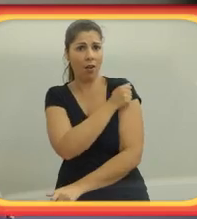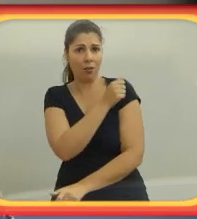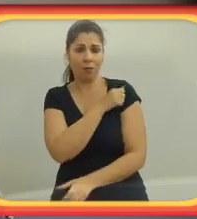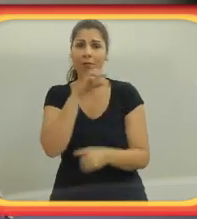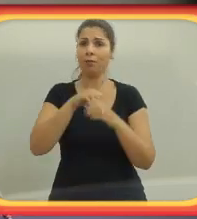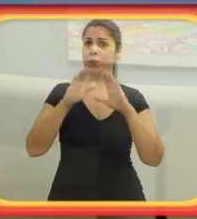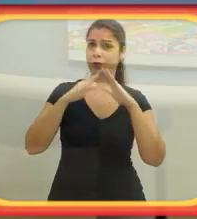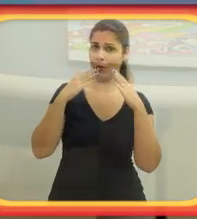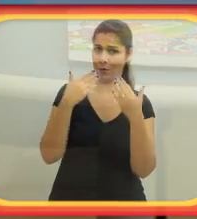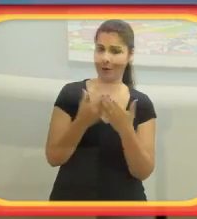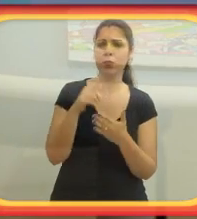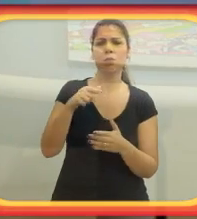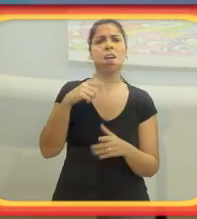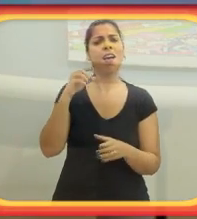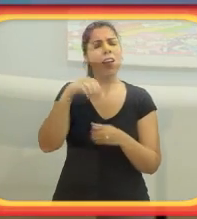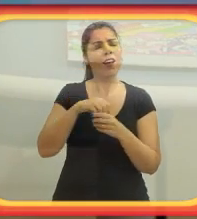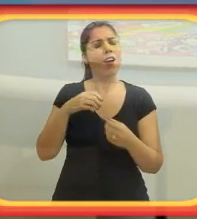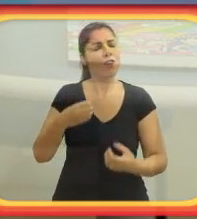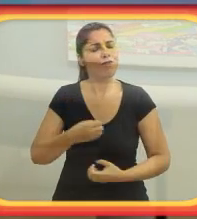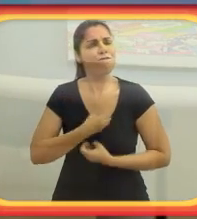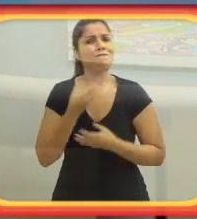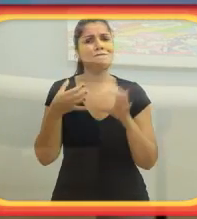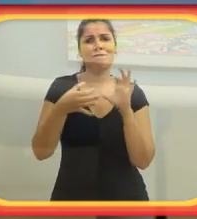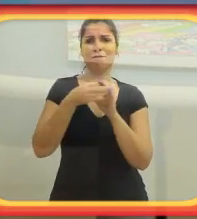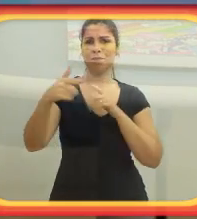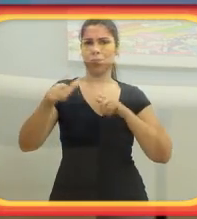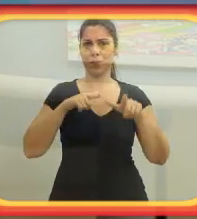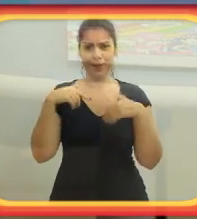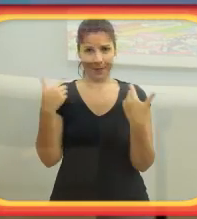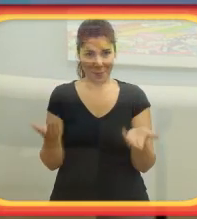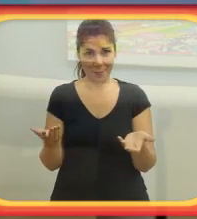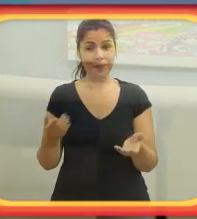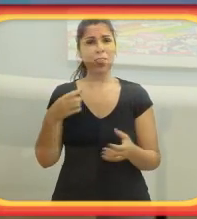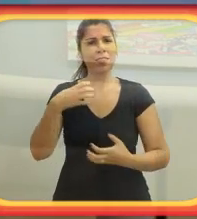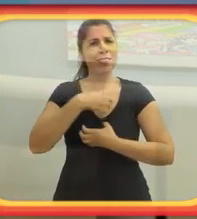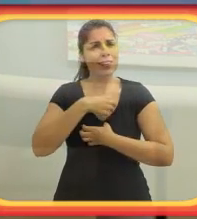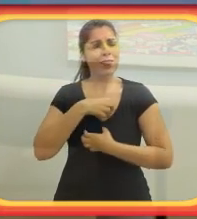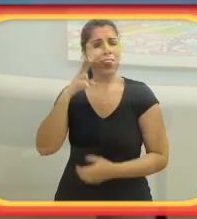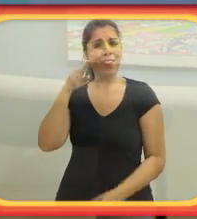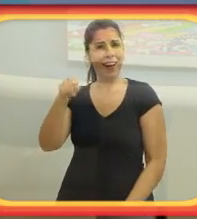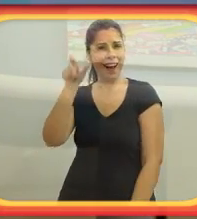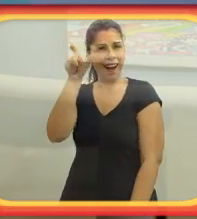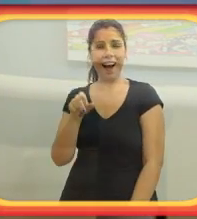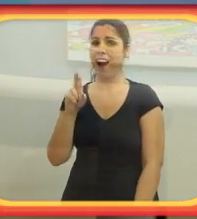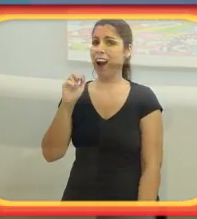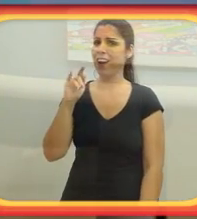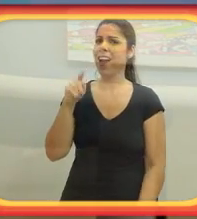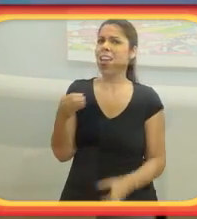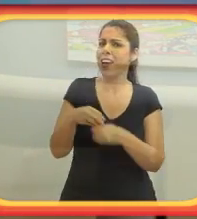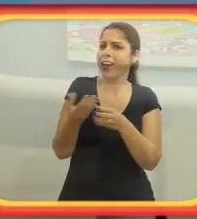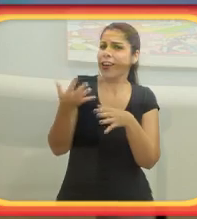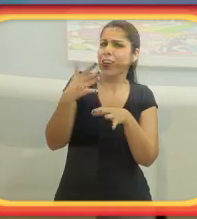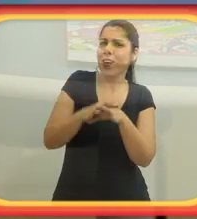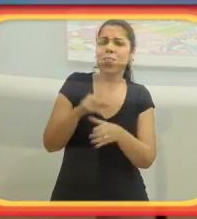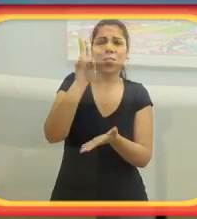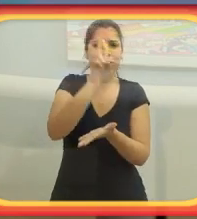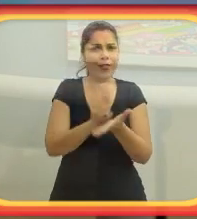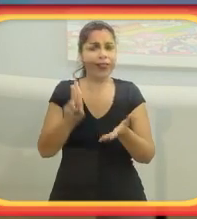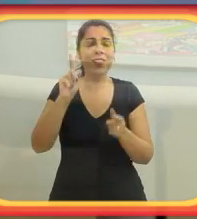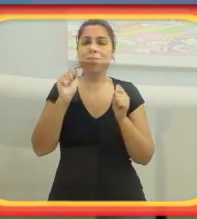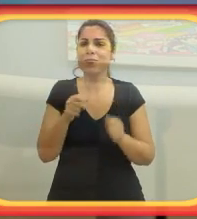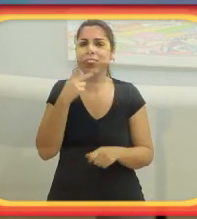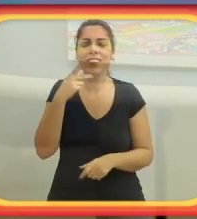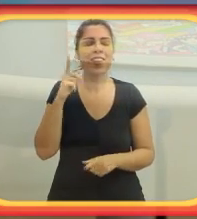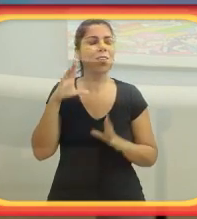passa pela escola. Isso é fruto do trabalho, né? O sentimento de ver a Rafaela incluída numa